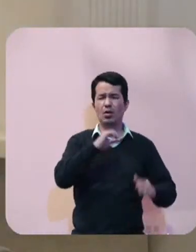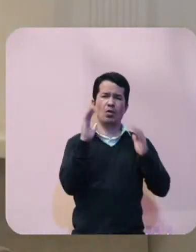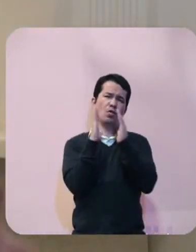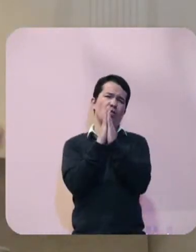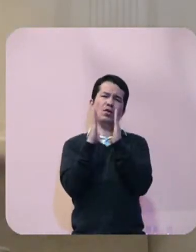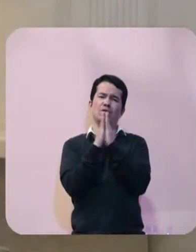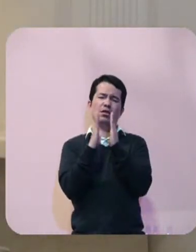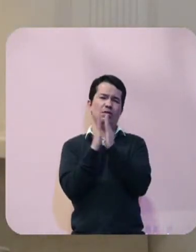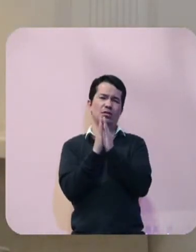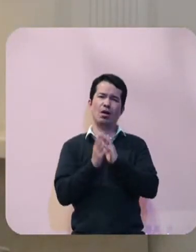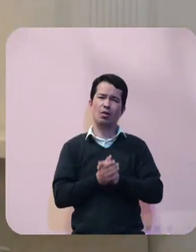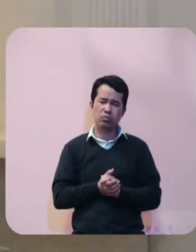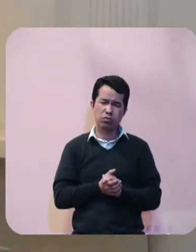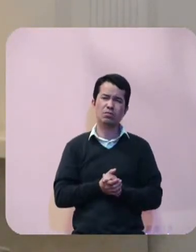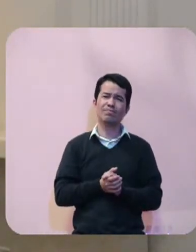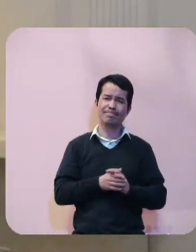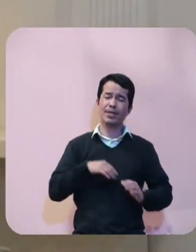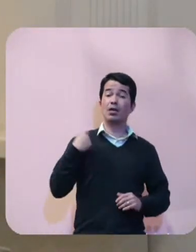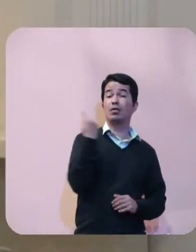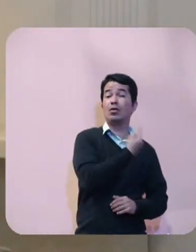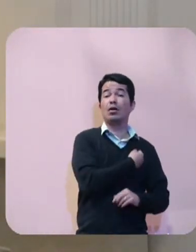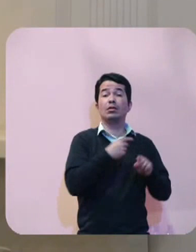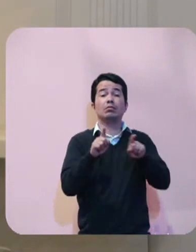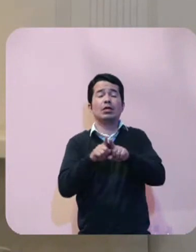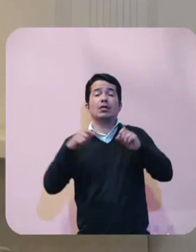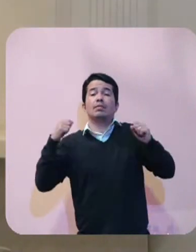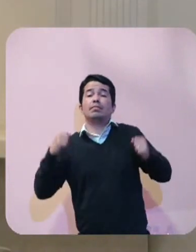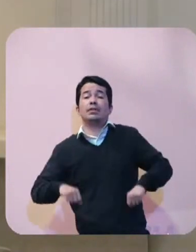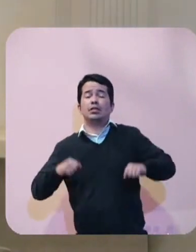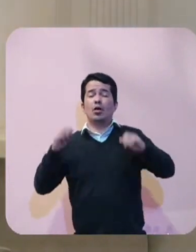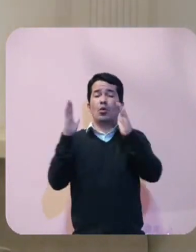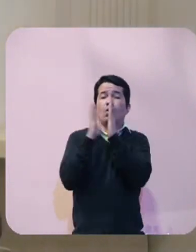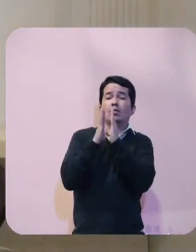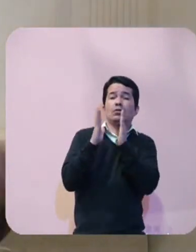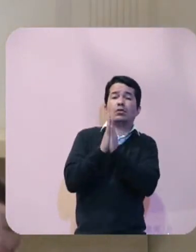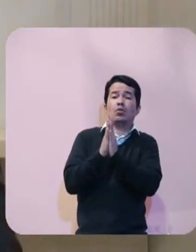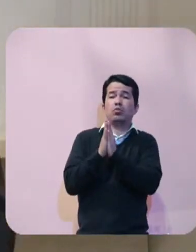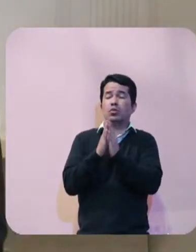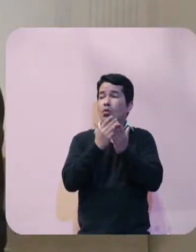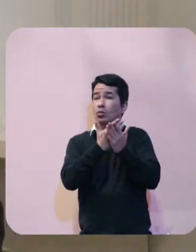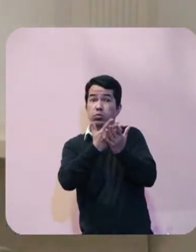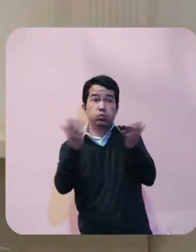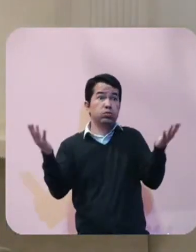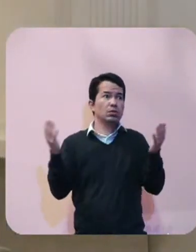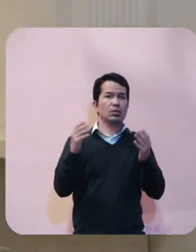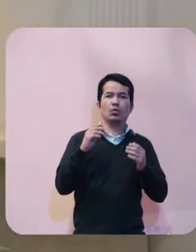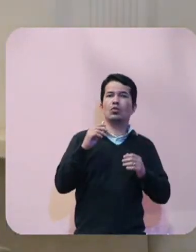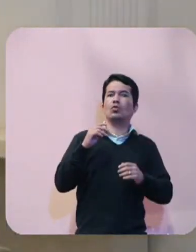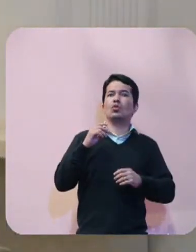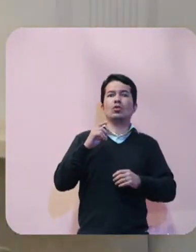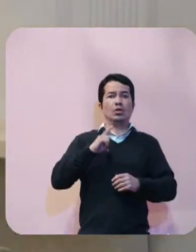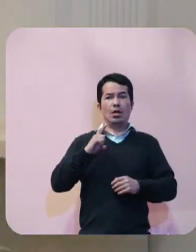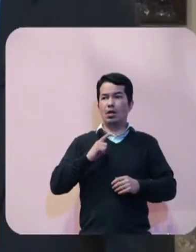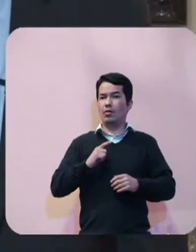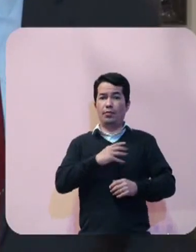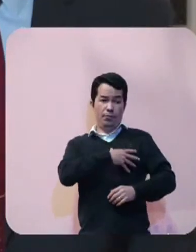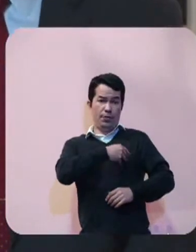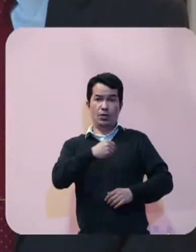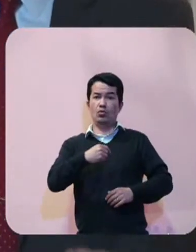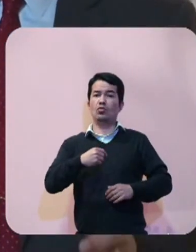que orar pela santificação da vida deles. A palavra de Deus vai dizer lá em Jó, capítulo 1, versículo